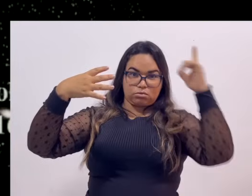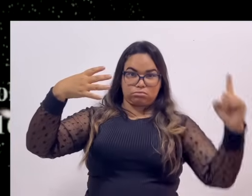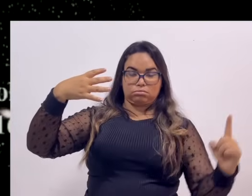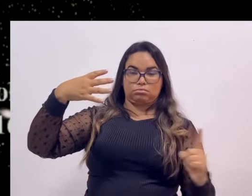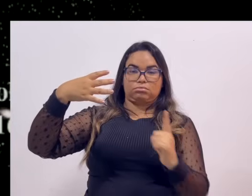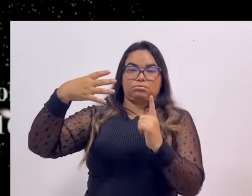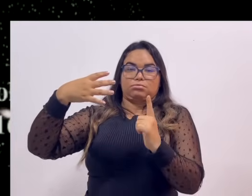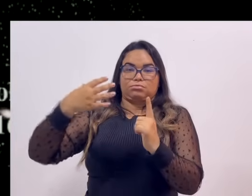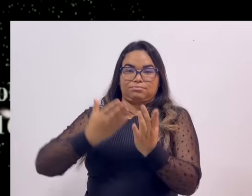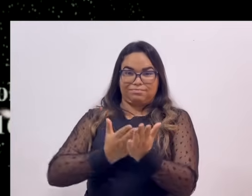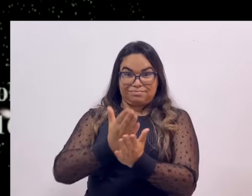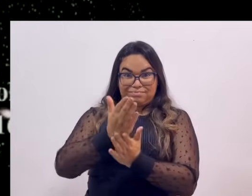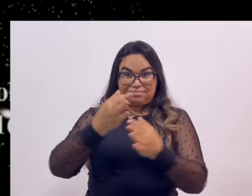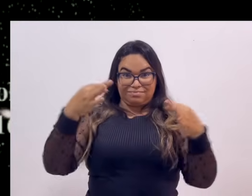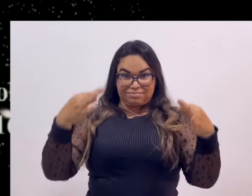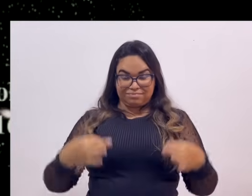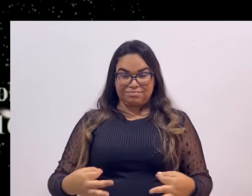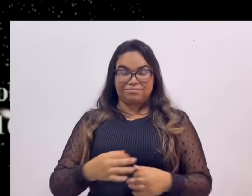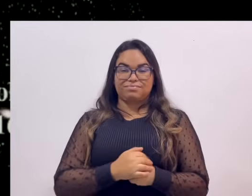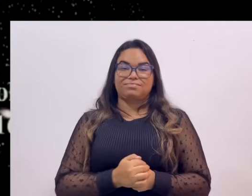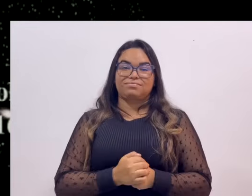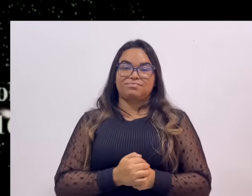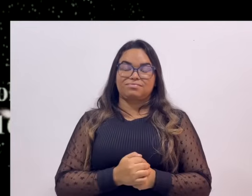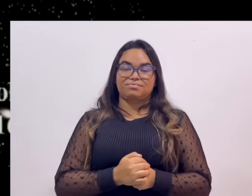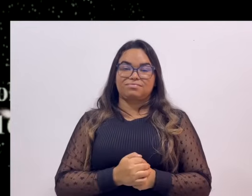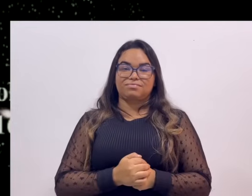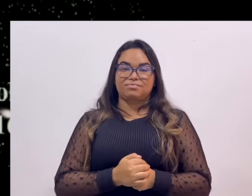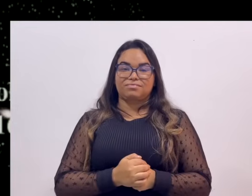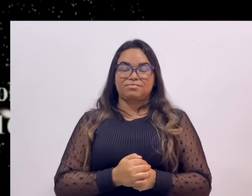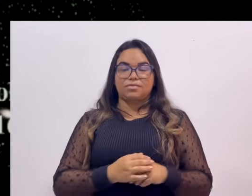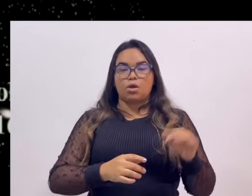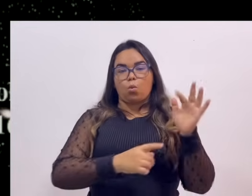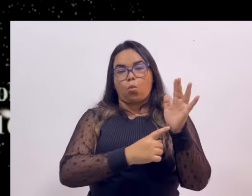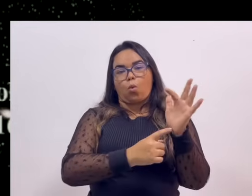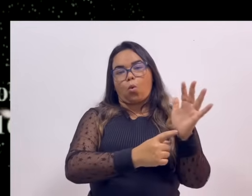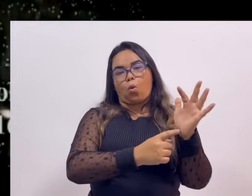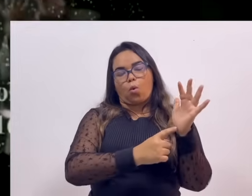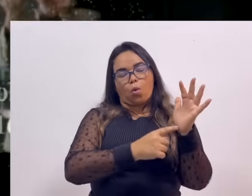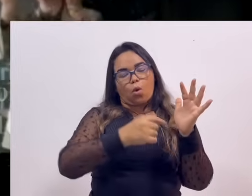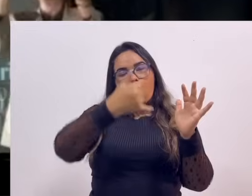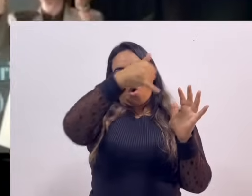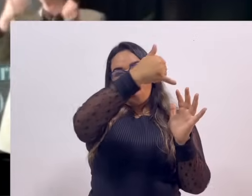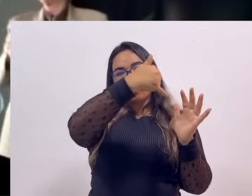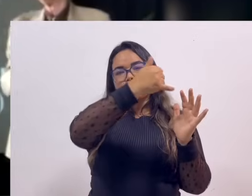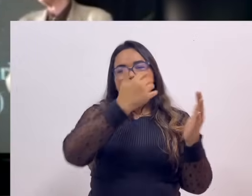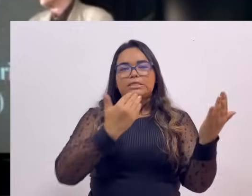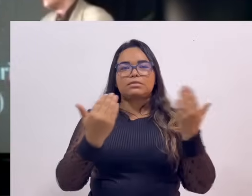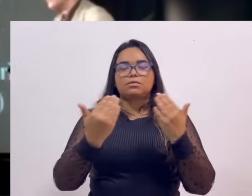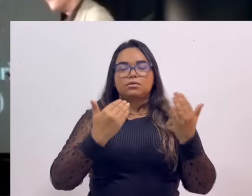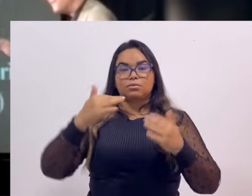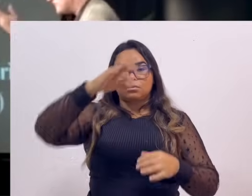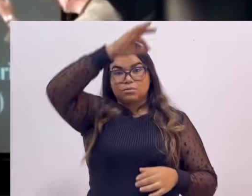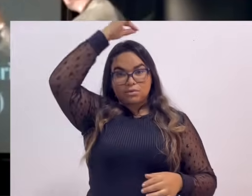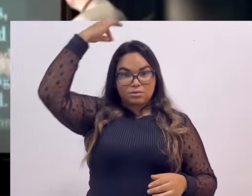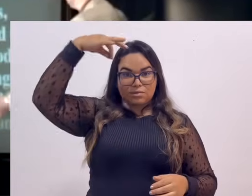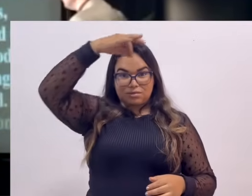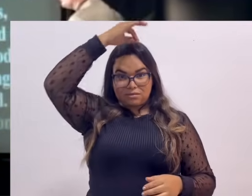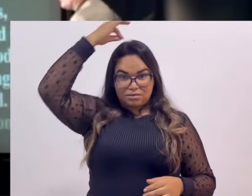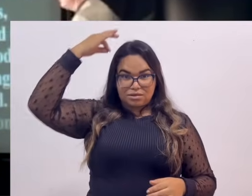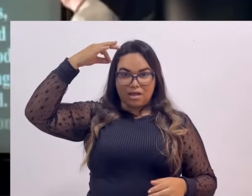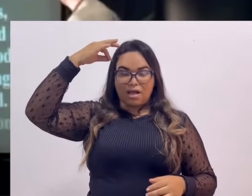andará em trevas mas terá a luz da vida o óleo que estava na lâmpada é um símbolo do Espírito Santo que